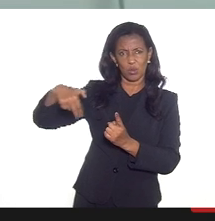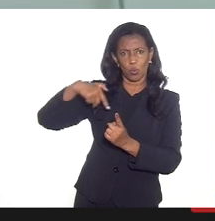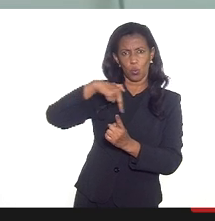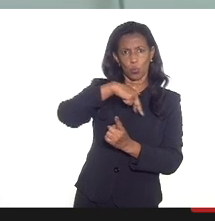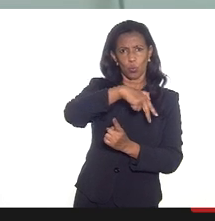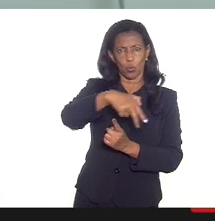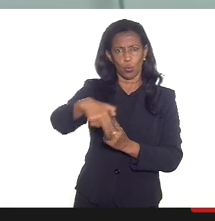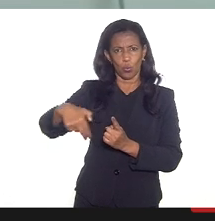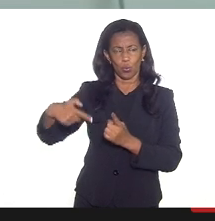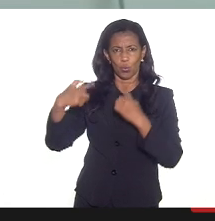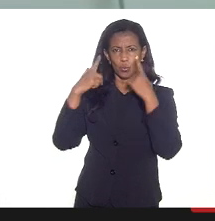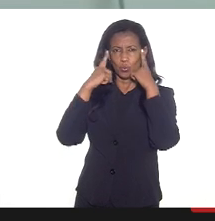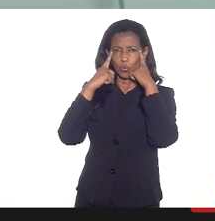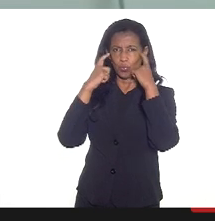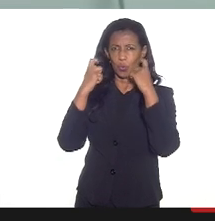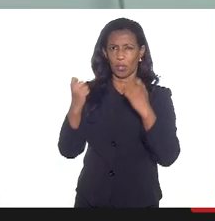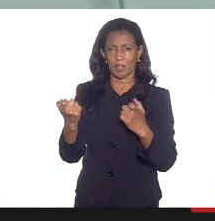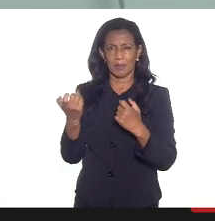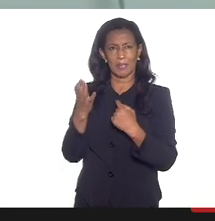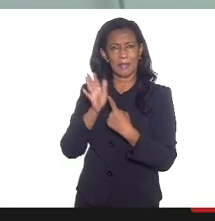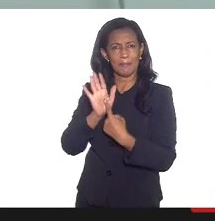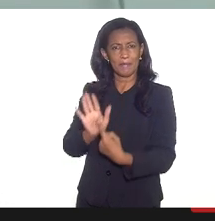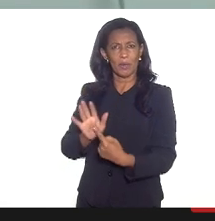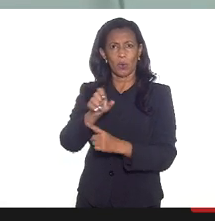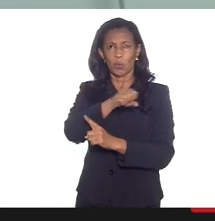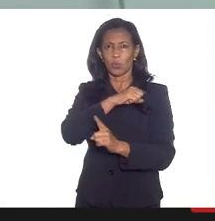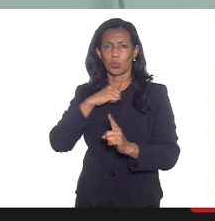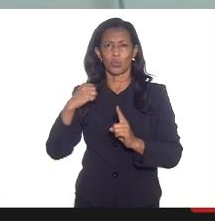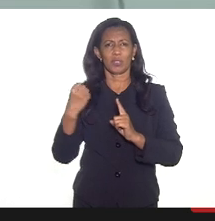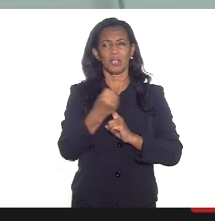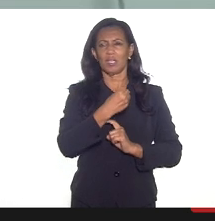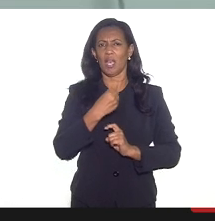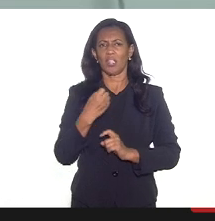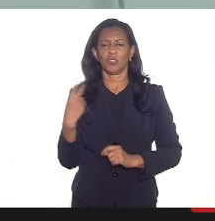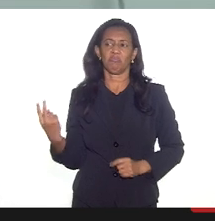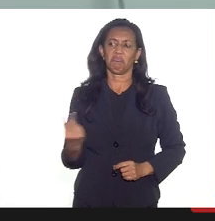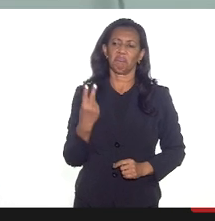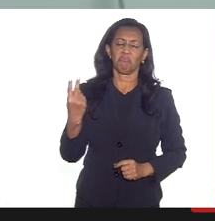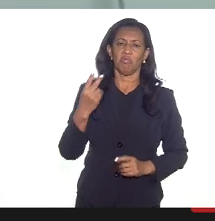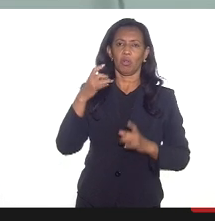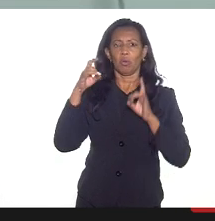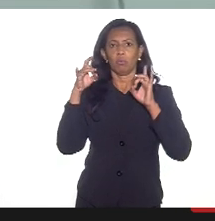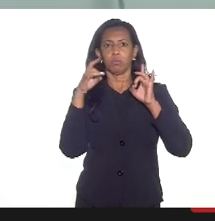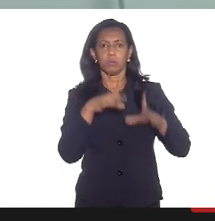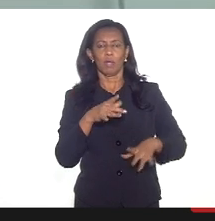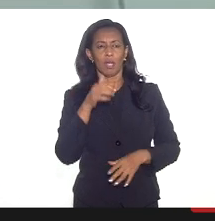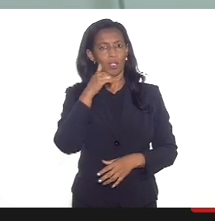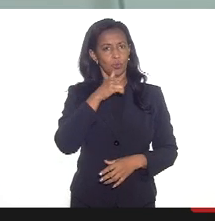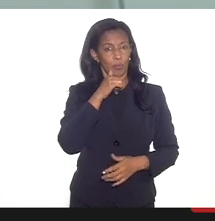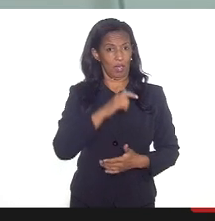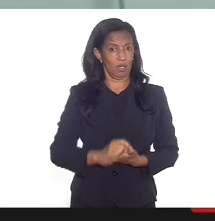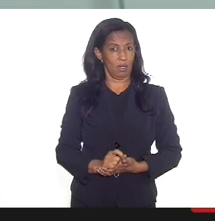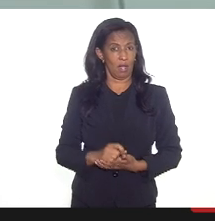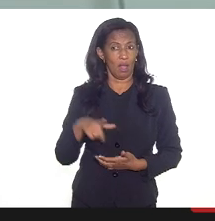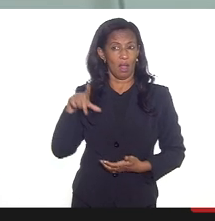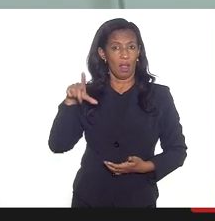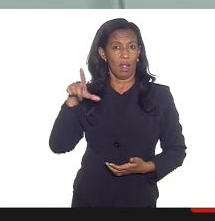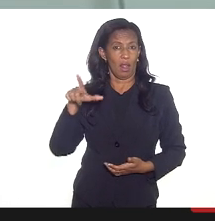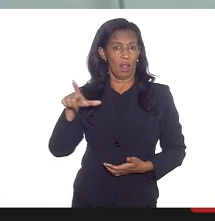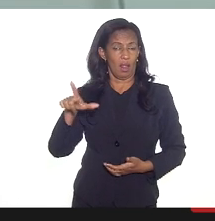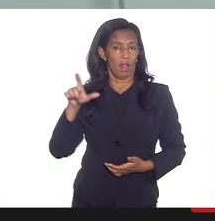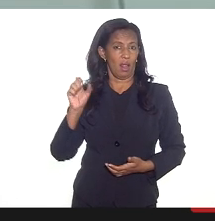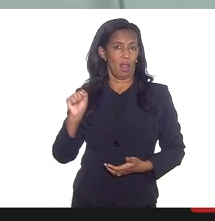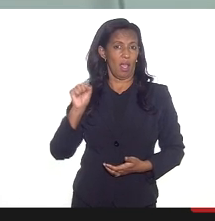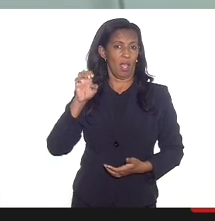é representação de uma sociedade que não valoriza as mulheres. As lésbicas, dentre as